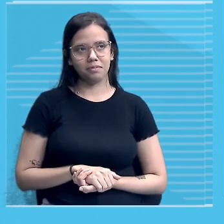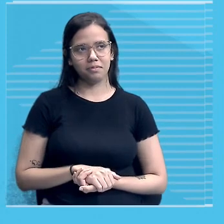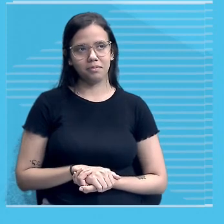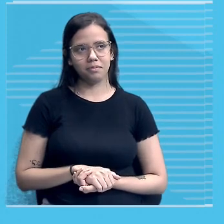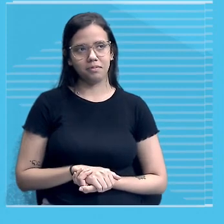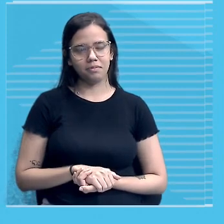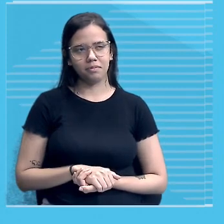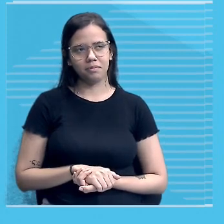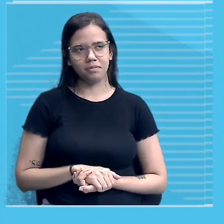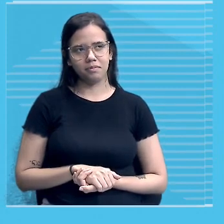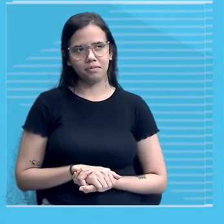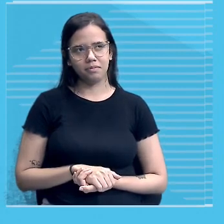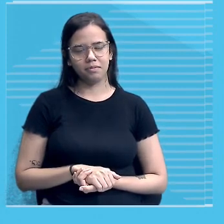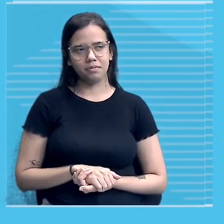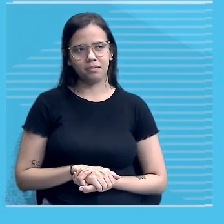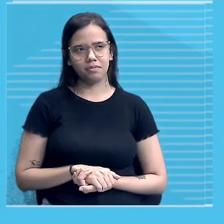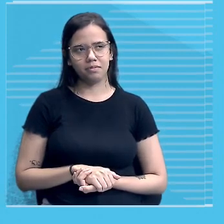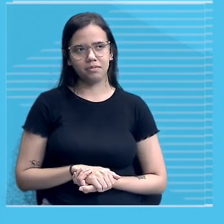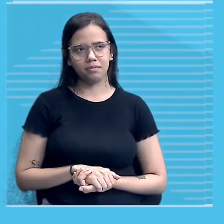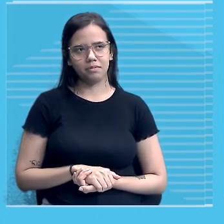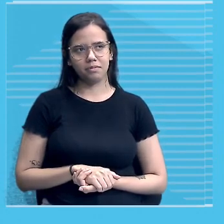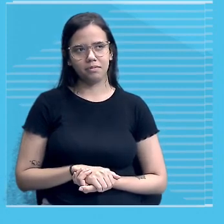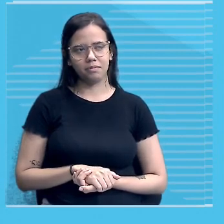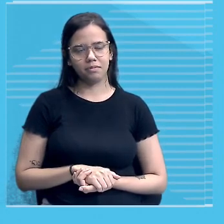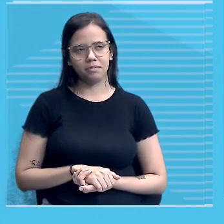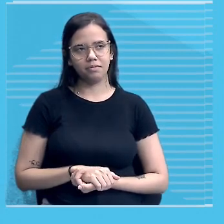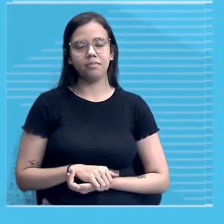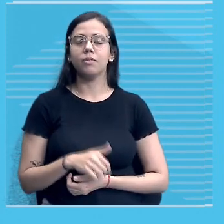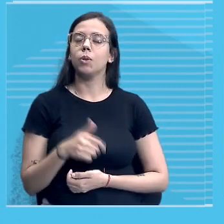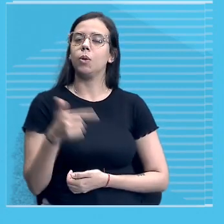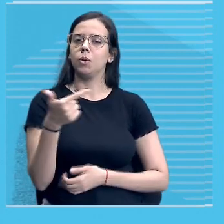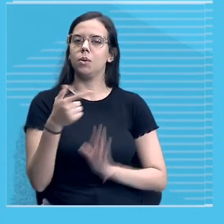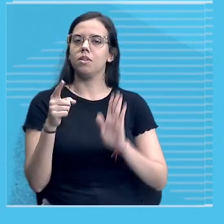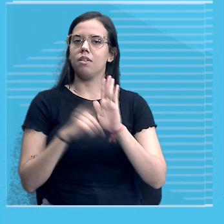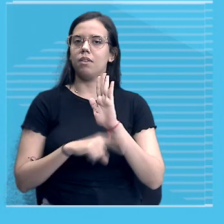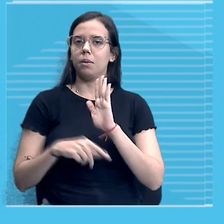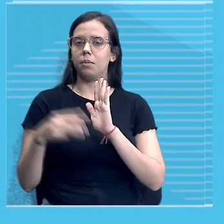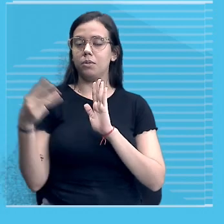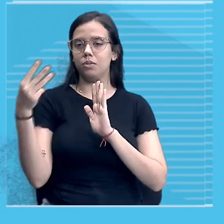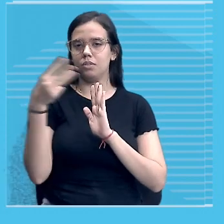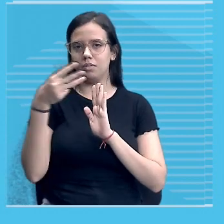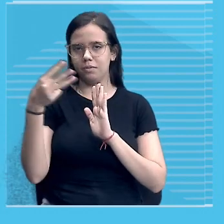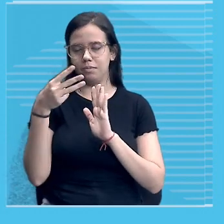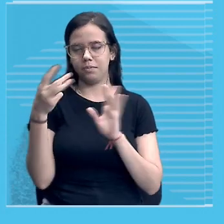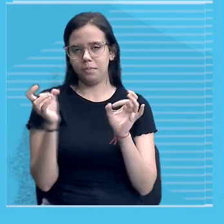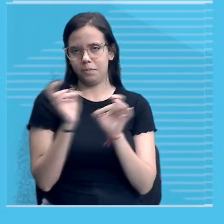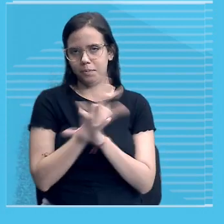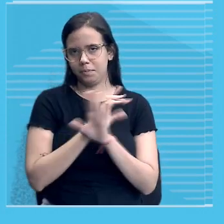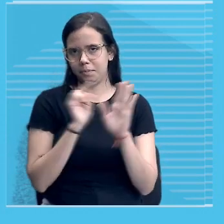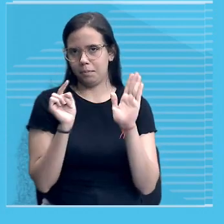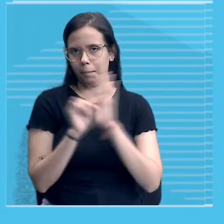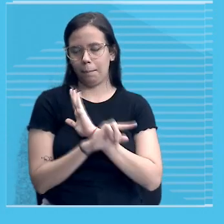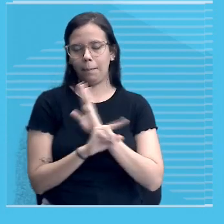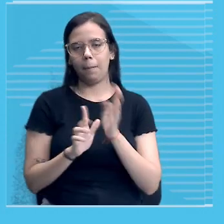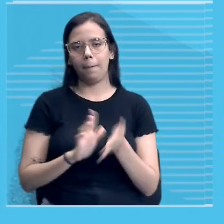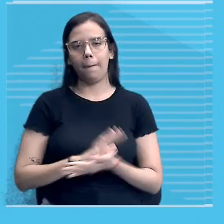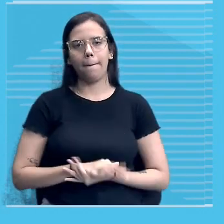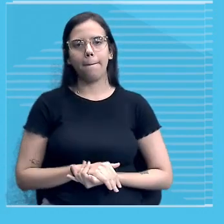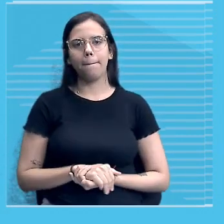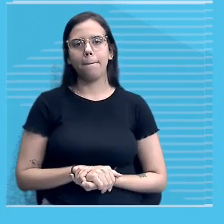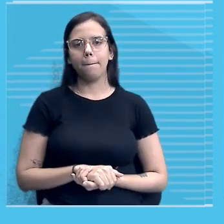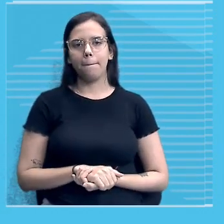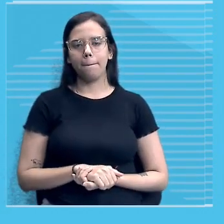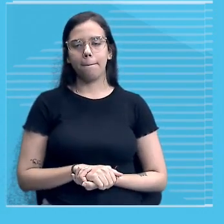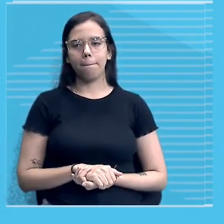mais é do que dois é levado três vezes menos um menos três olha acabou a questão Ah então